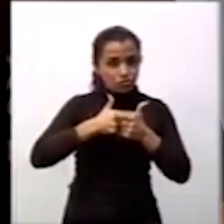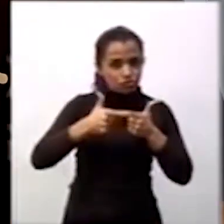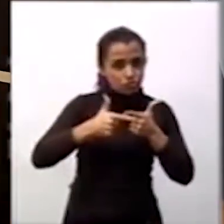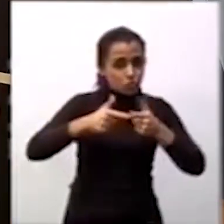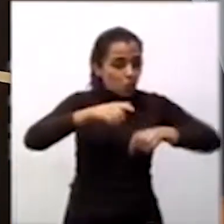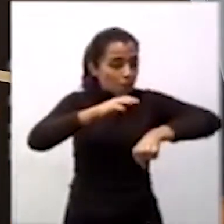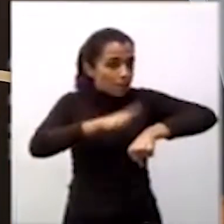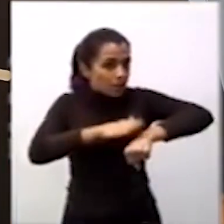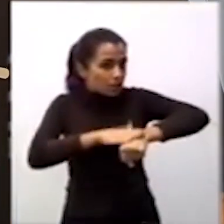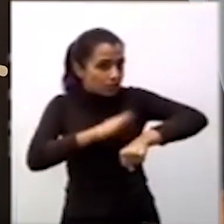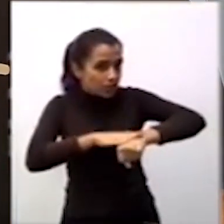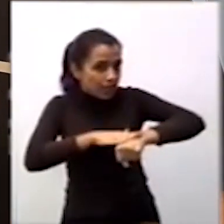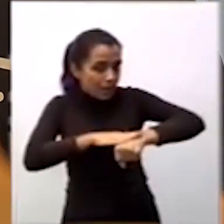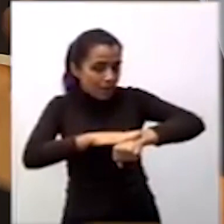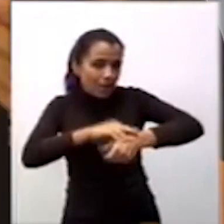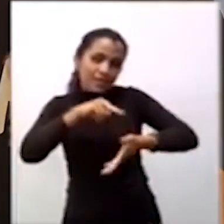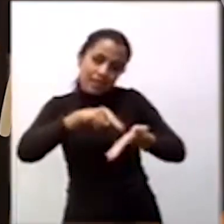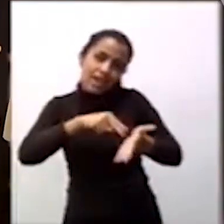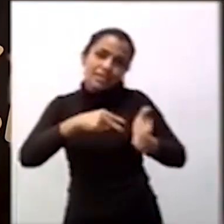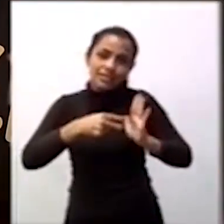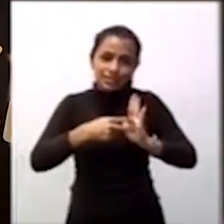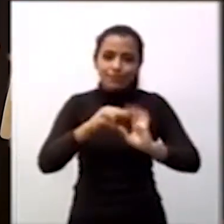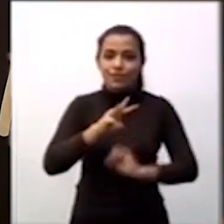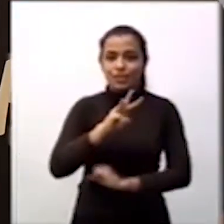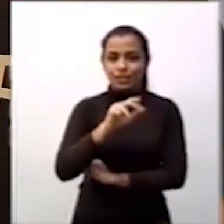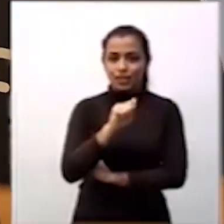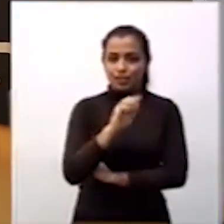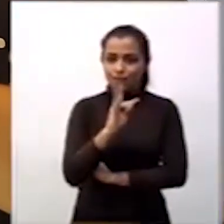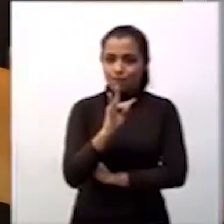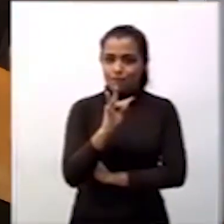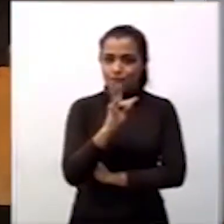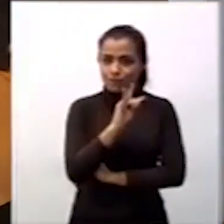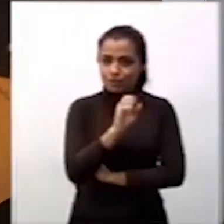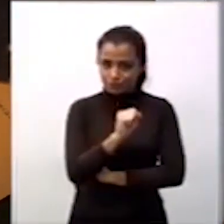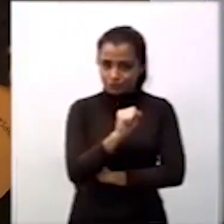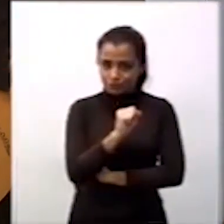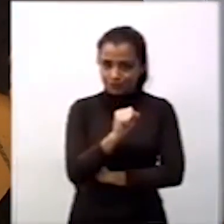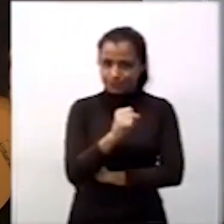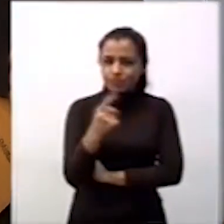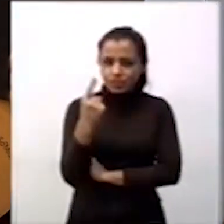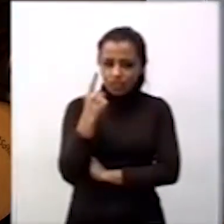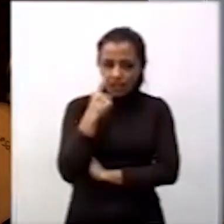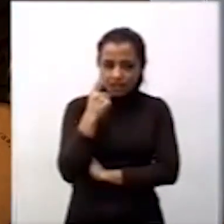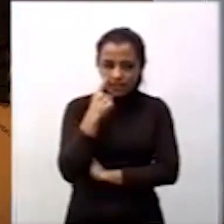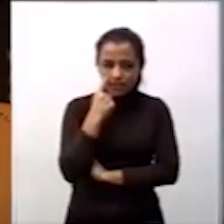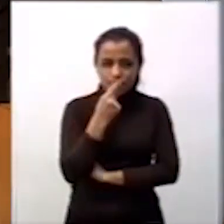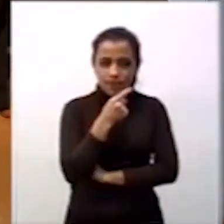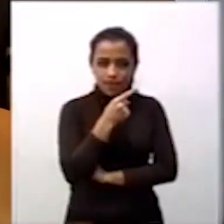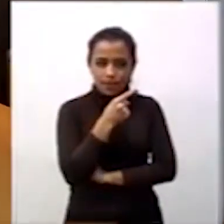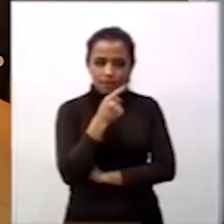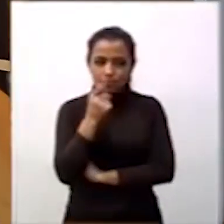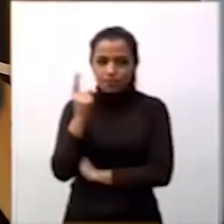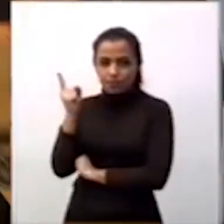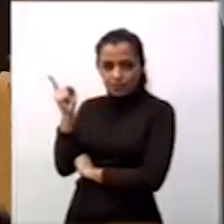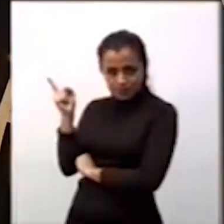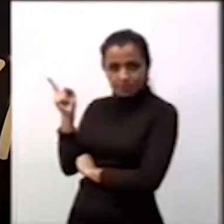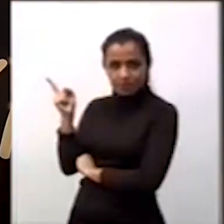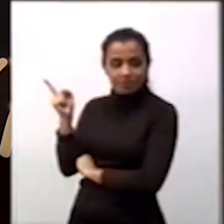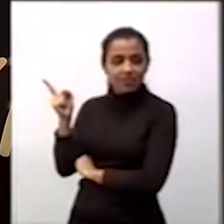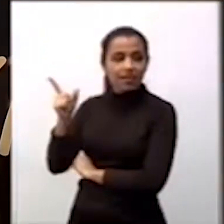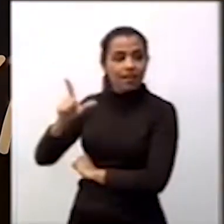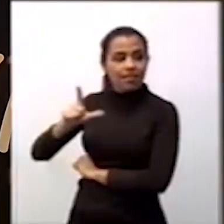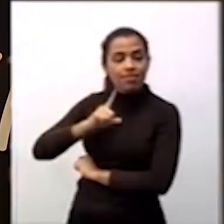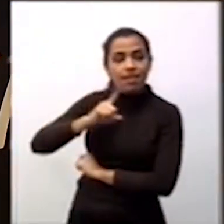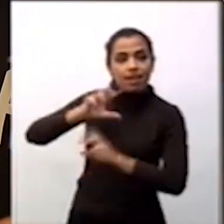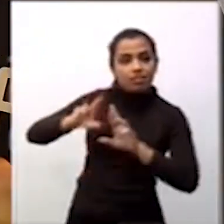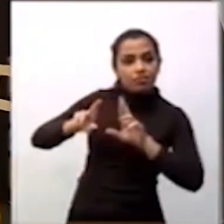chama de watt. Então, repara que o consumo da energia elétrica depende da potência dos aparelhos